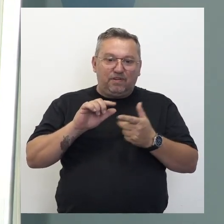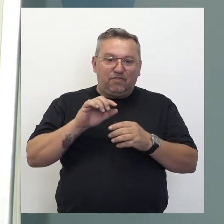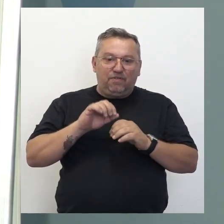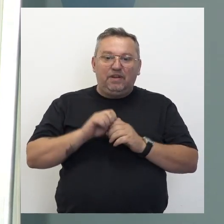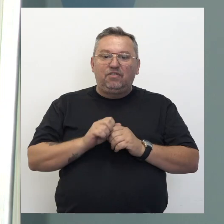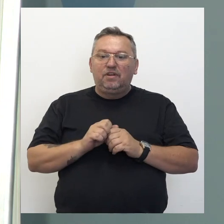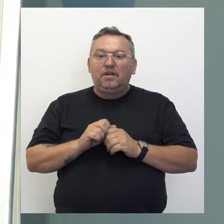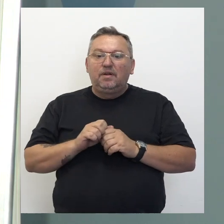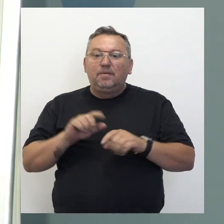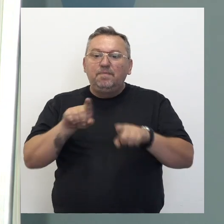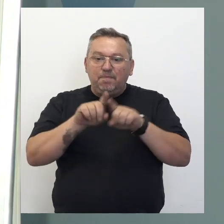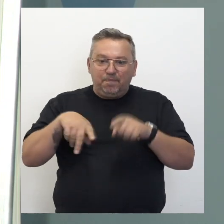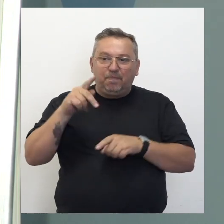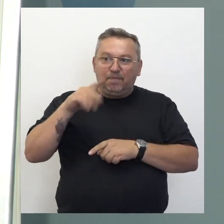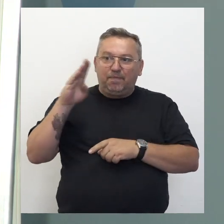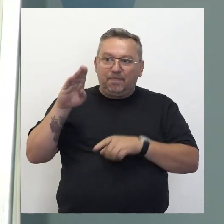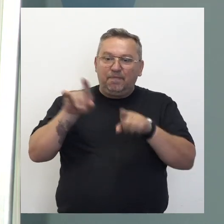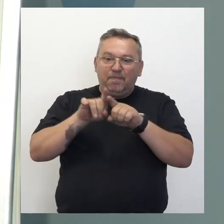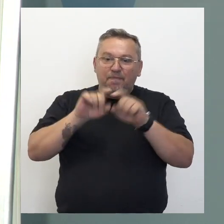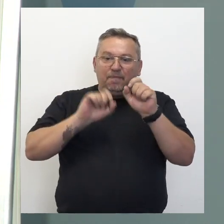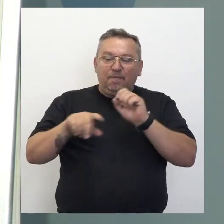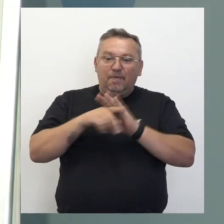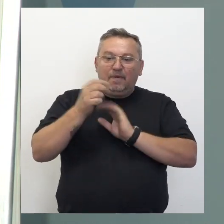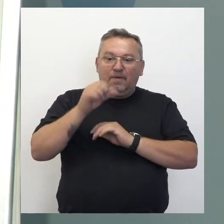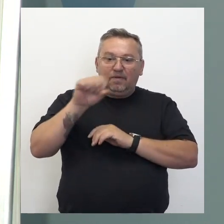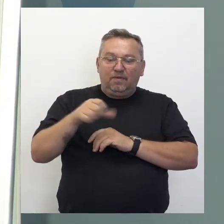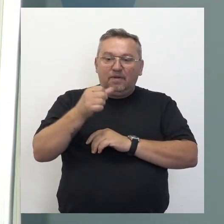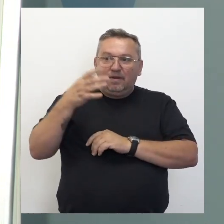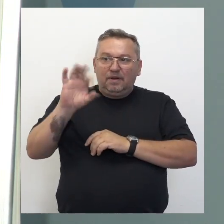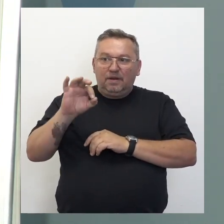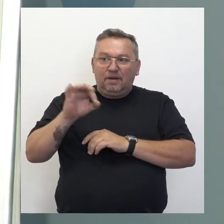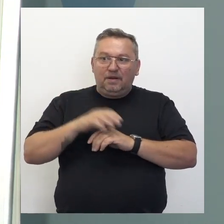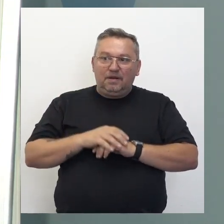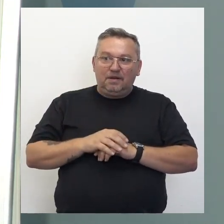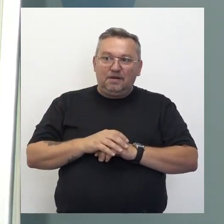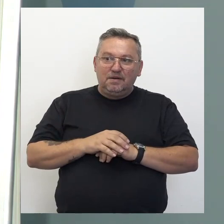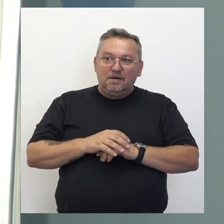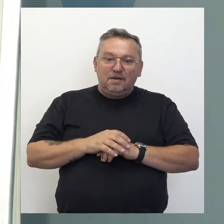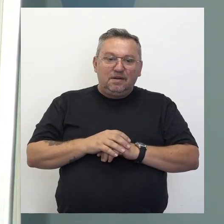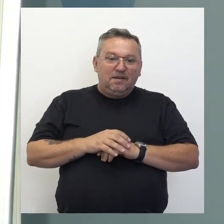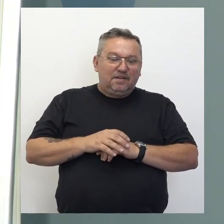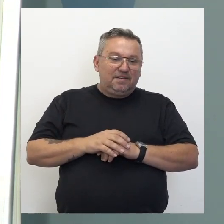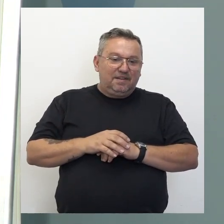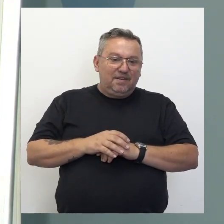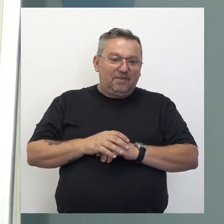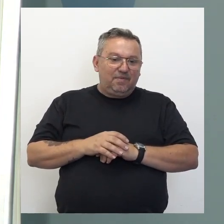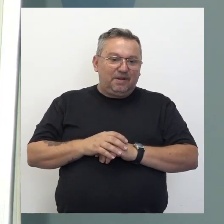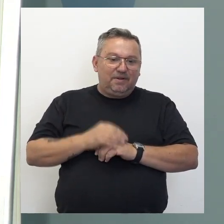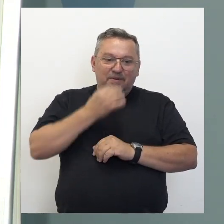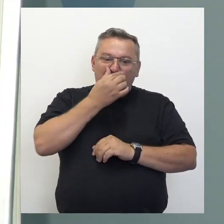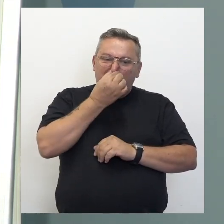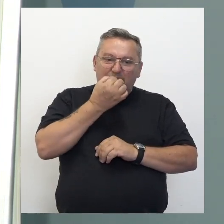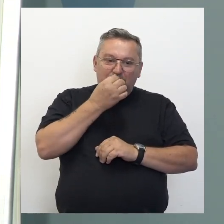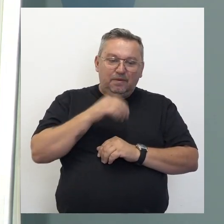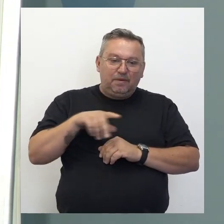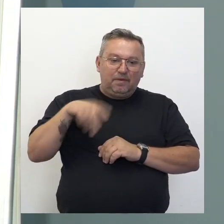ânion. E tem um Kb dele, que é 6,6 elevado a 10 a menos 1, perfeito? Então, vamos lá.